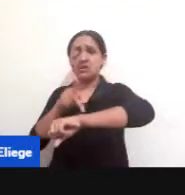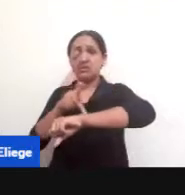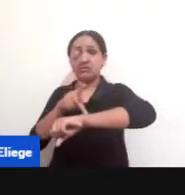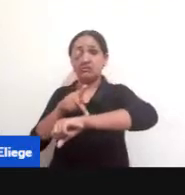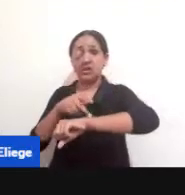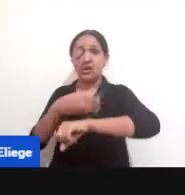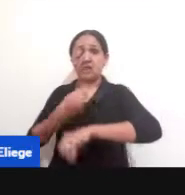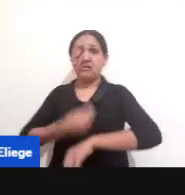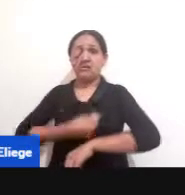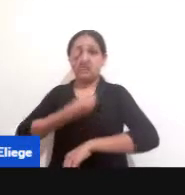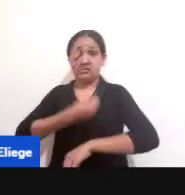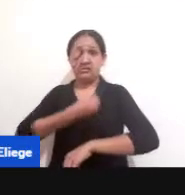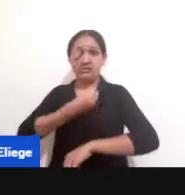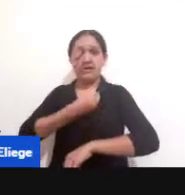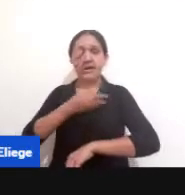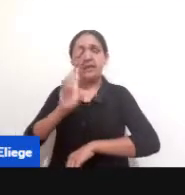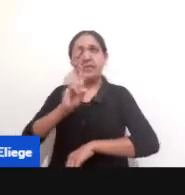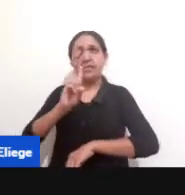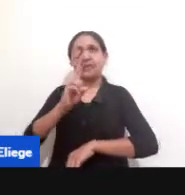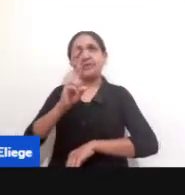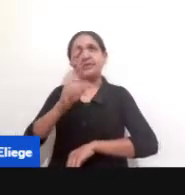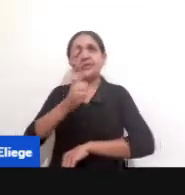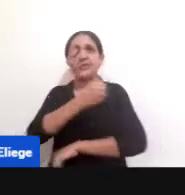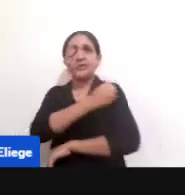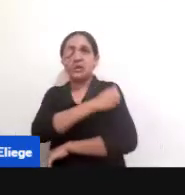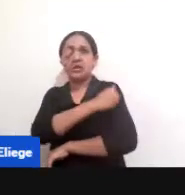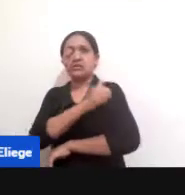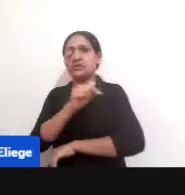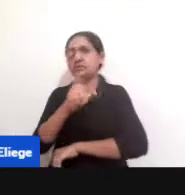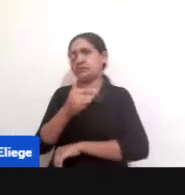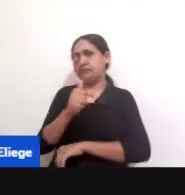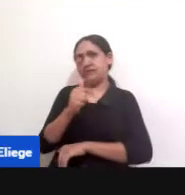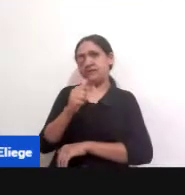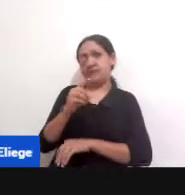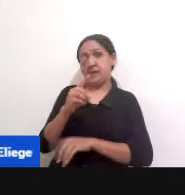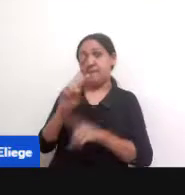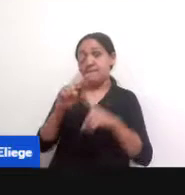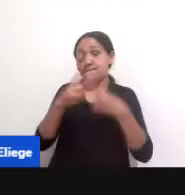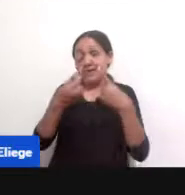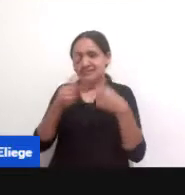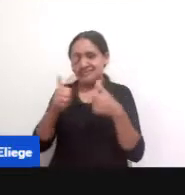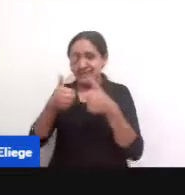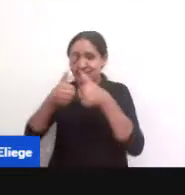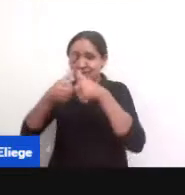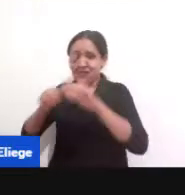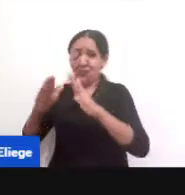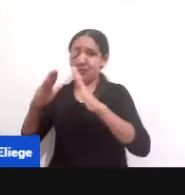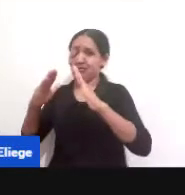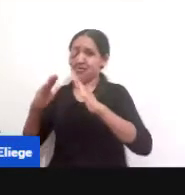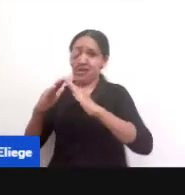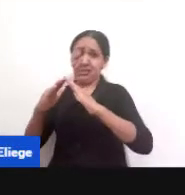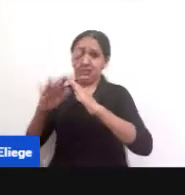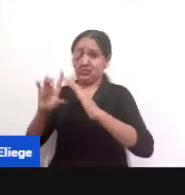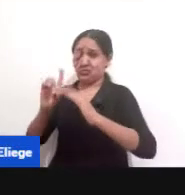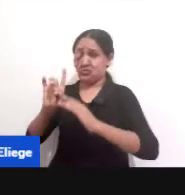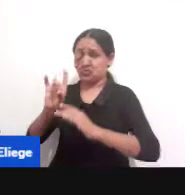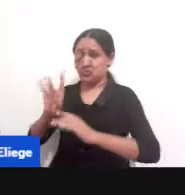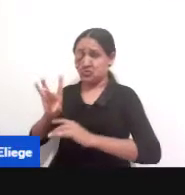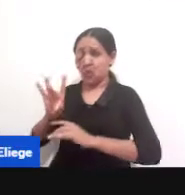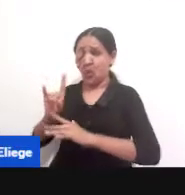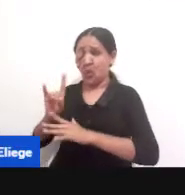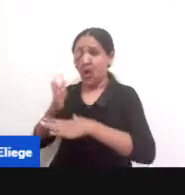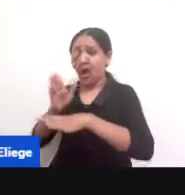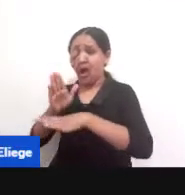presencial. Não que esse aluno não teve essa prática pedagógica, mas ele ficou em casa, fazendo às vezes só ele, o irmão, ele, o pai,